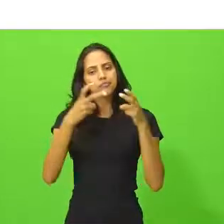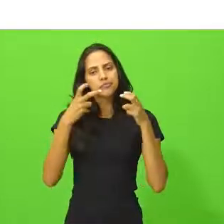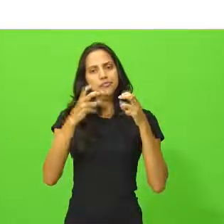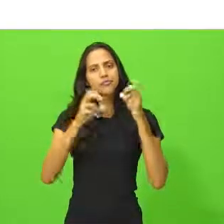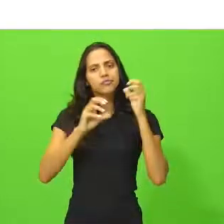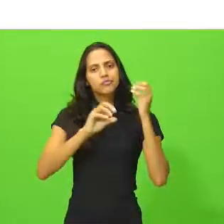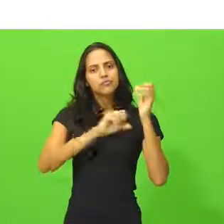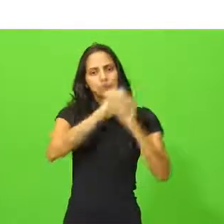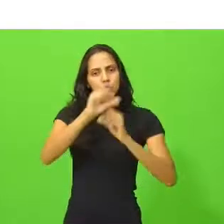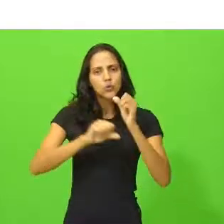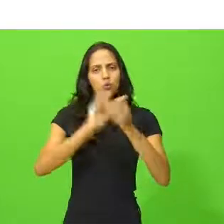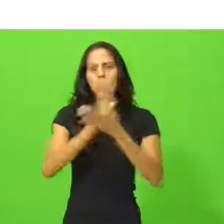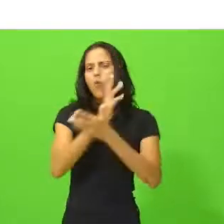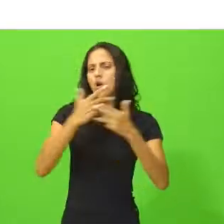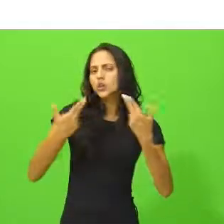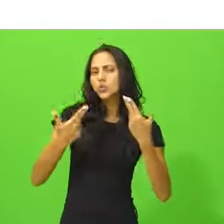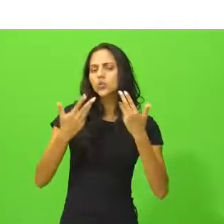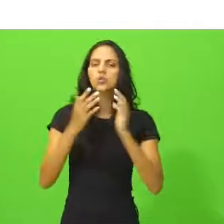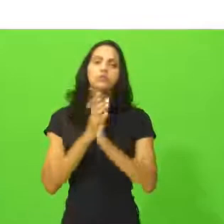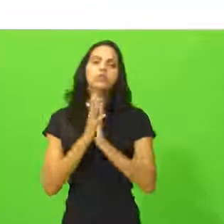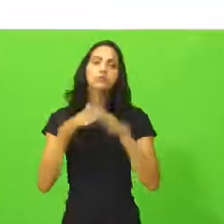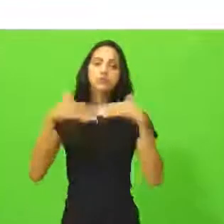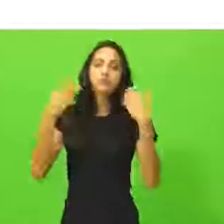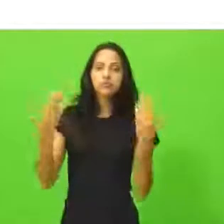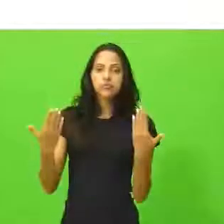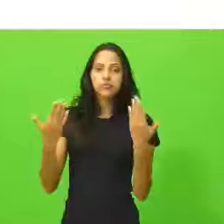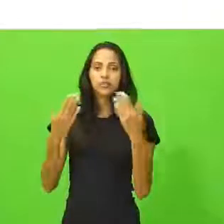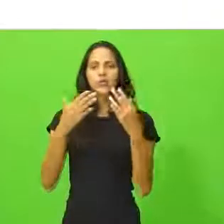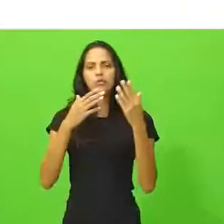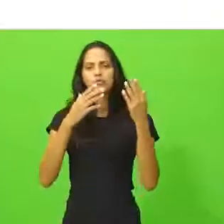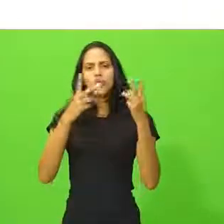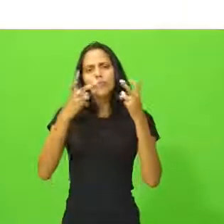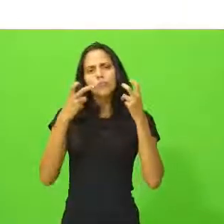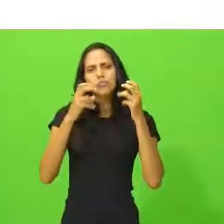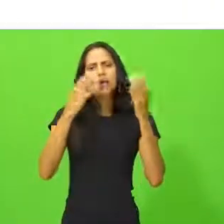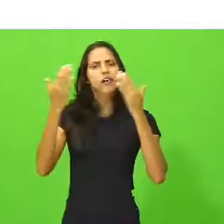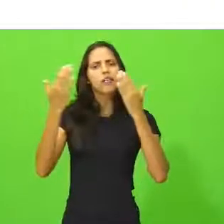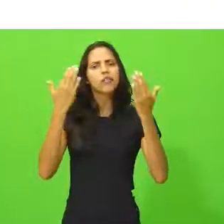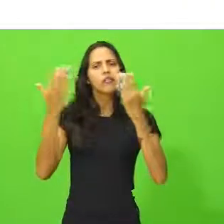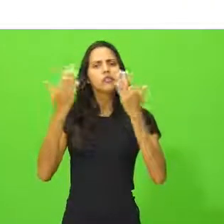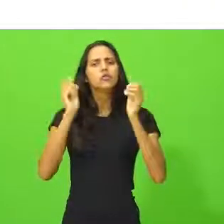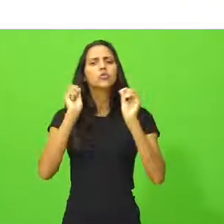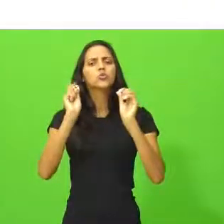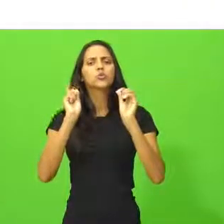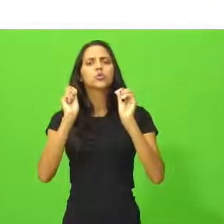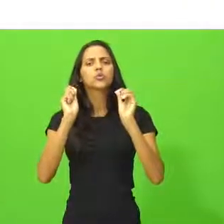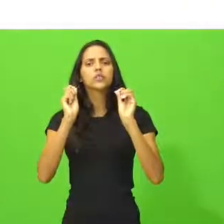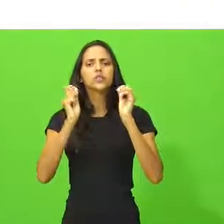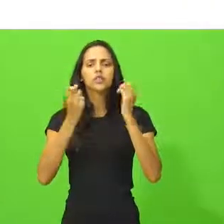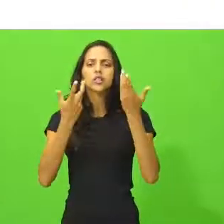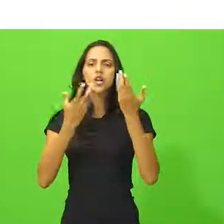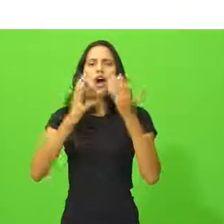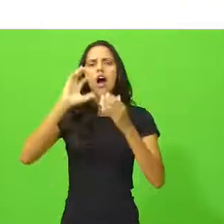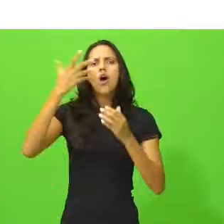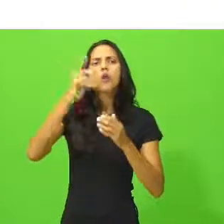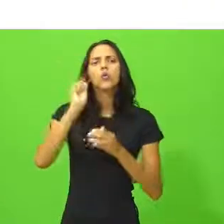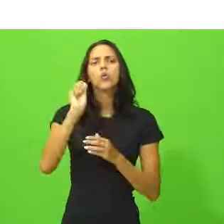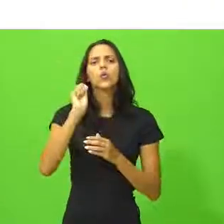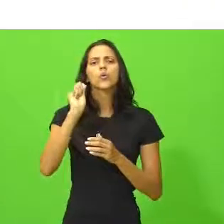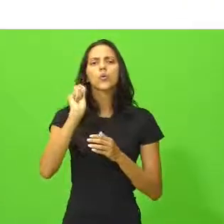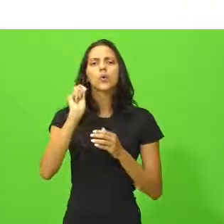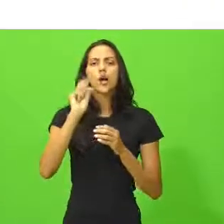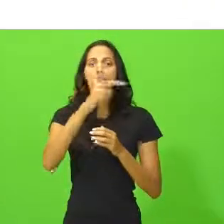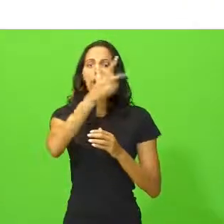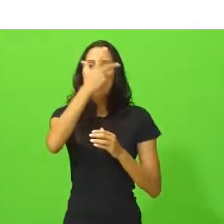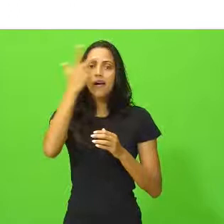bem significativas. E aí, galera, o que nós vamos analisar? Nós vamos analisar a interpretação. O que aconteceu?